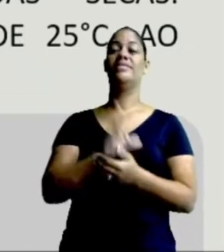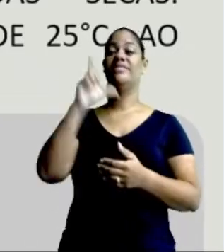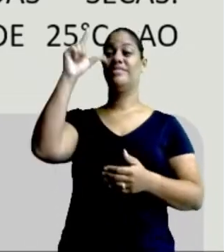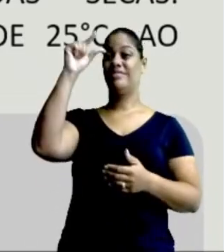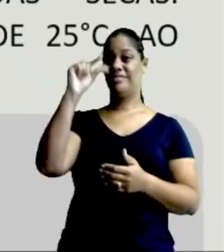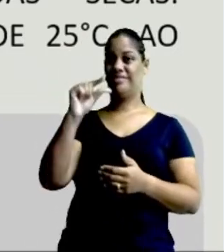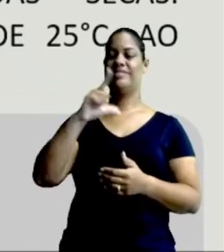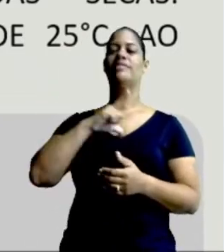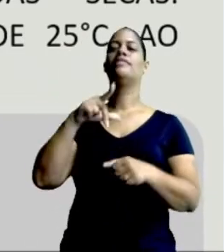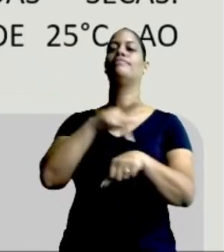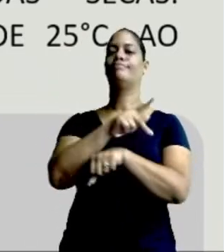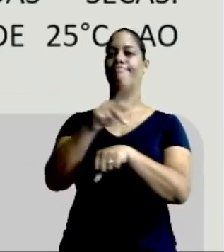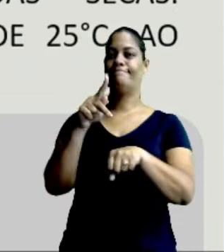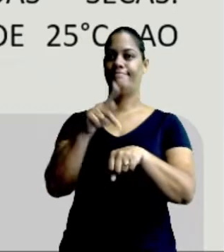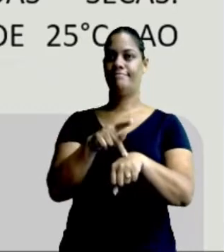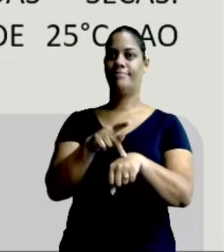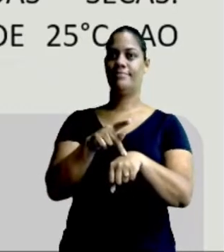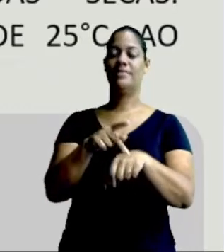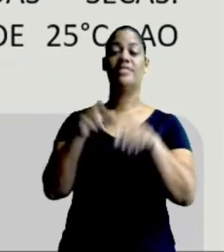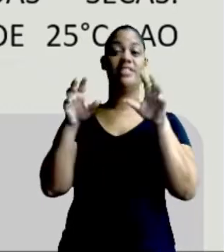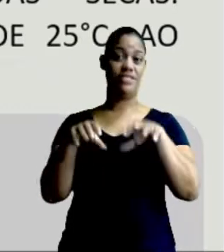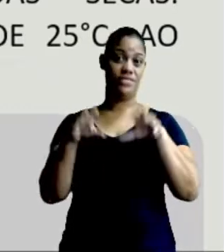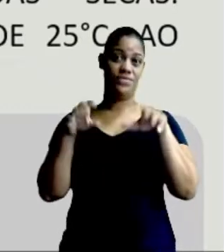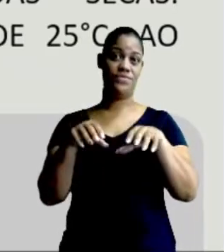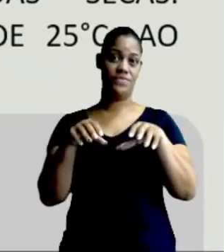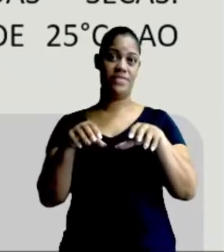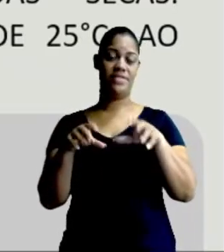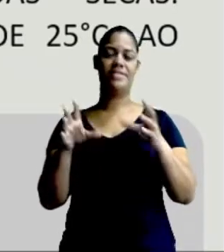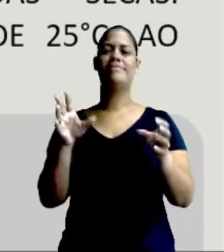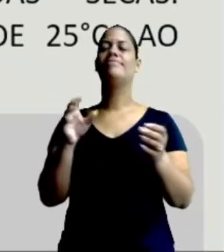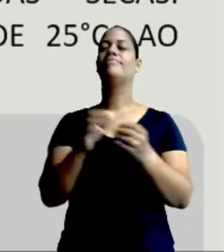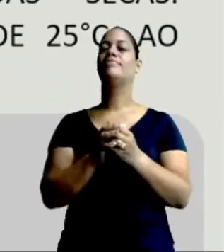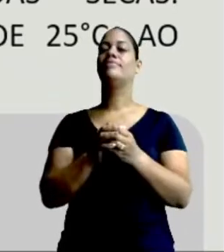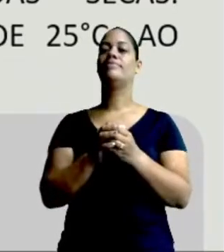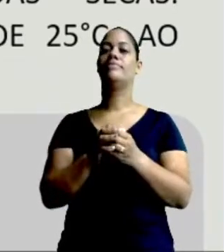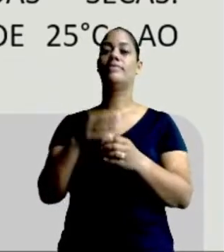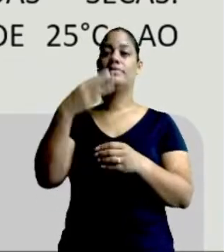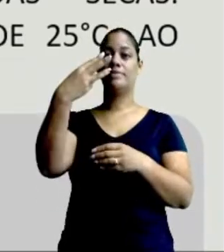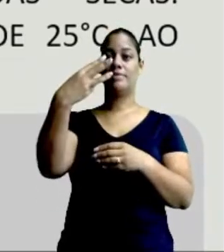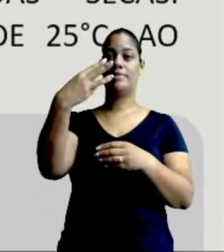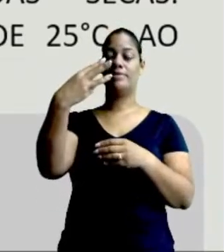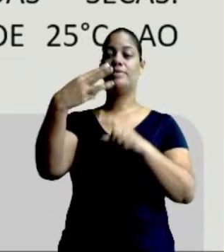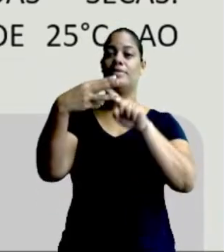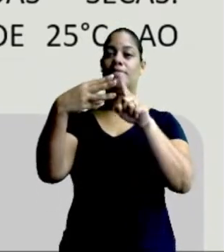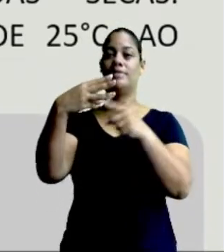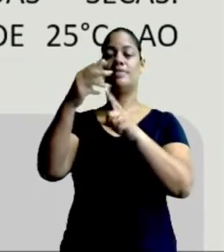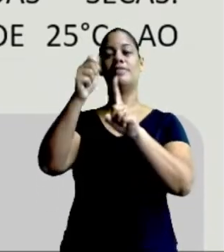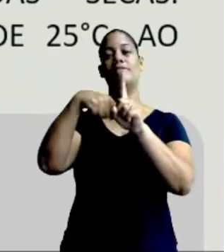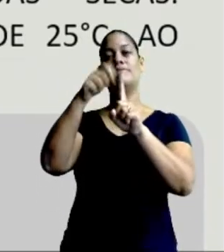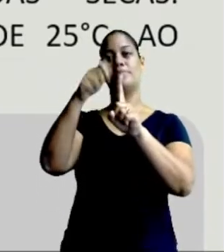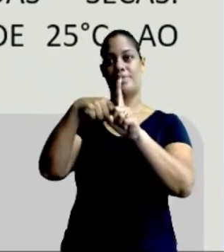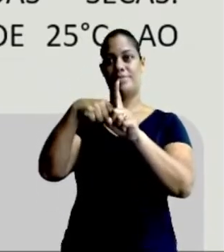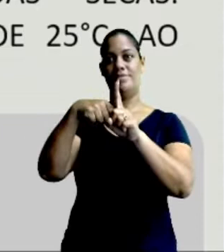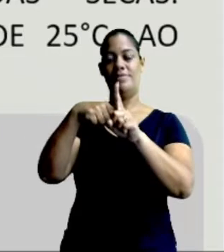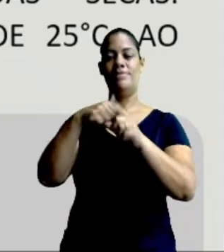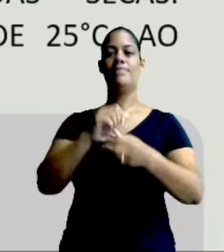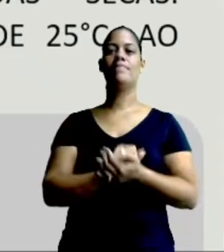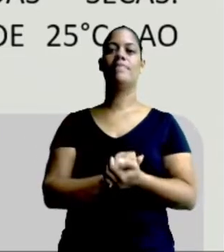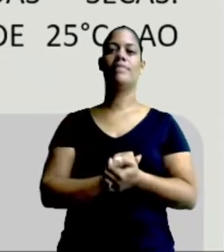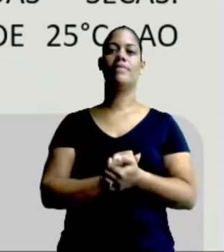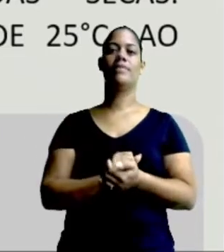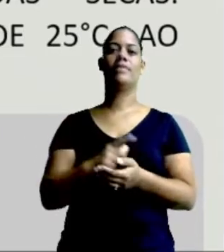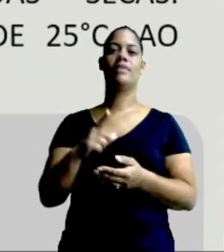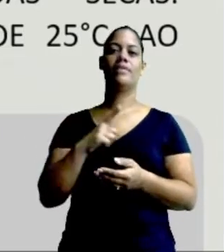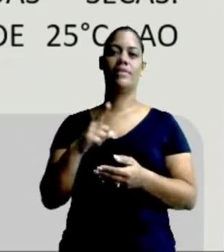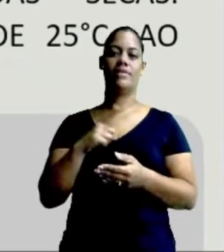média que nós temos no país, né? Essas chuvas concentram-se em 3 meses do ano, que é no verão. Ocorre